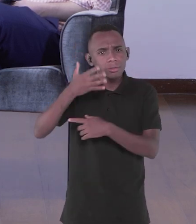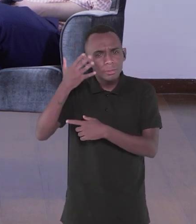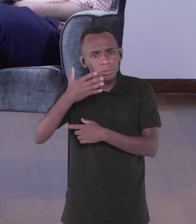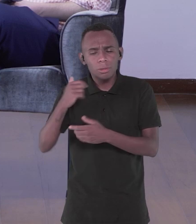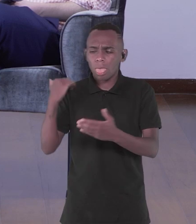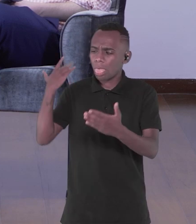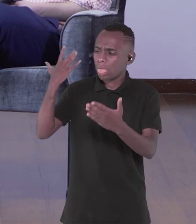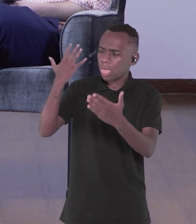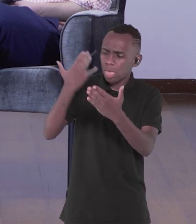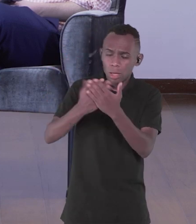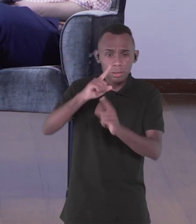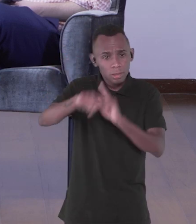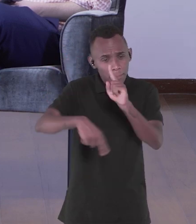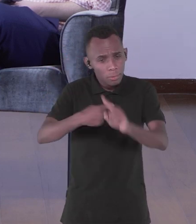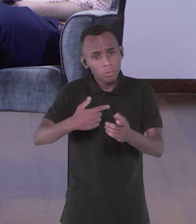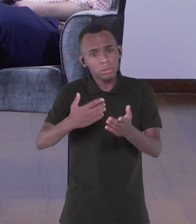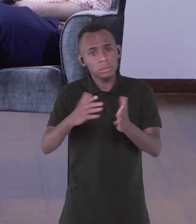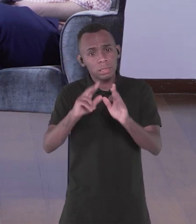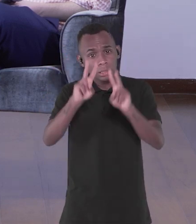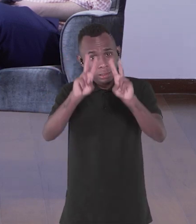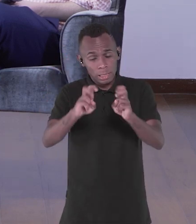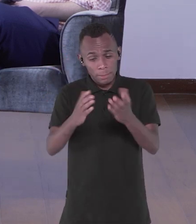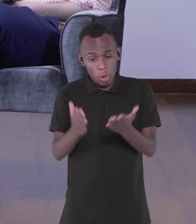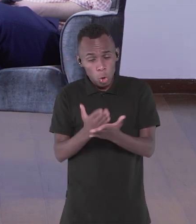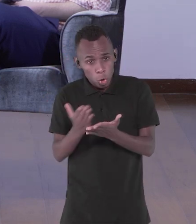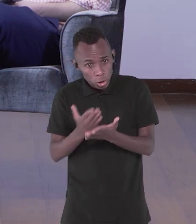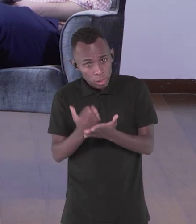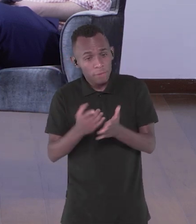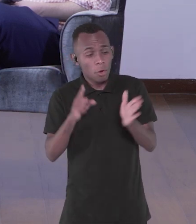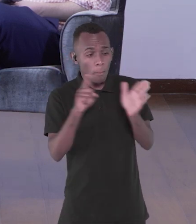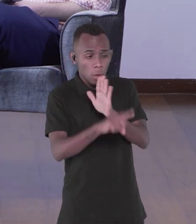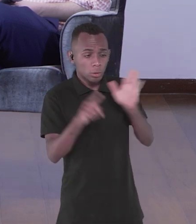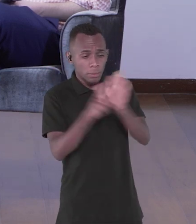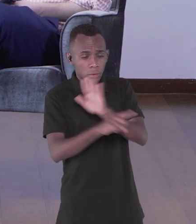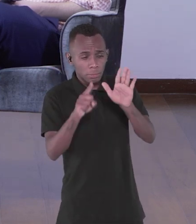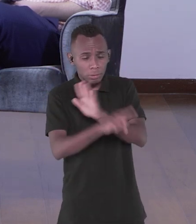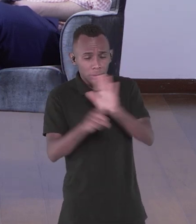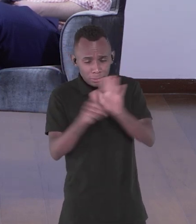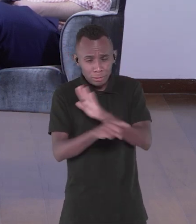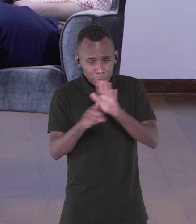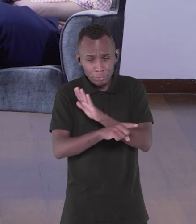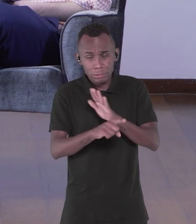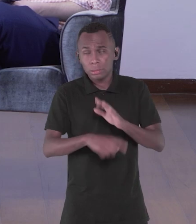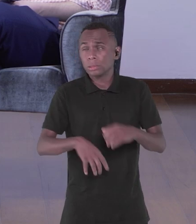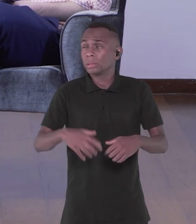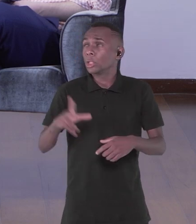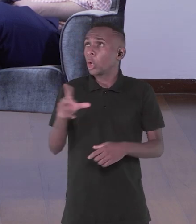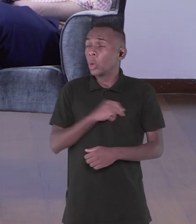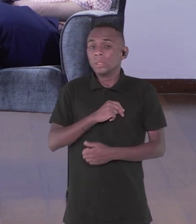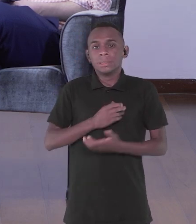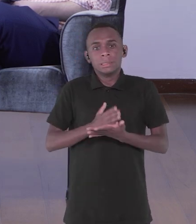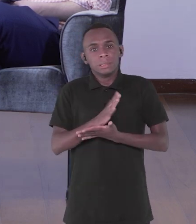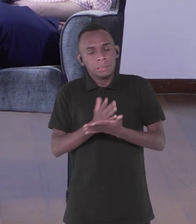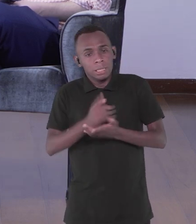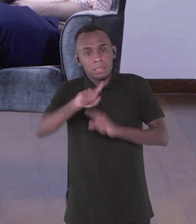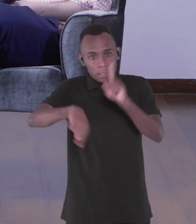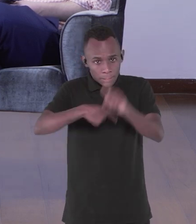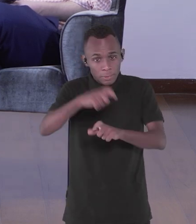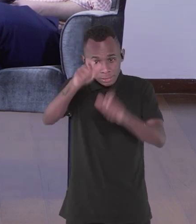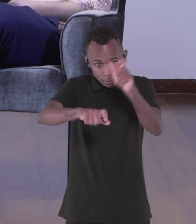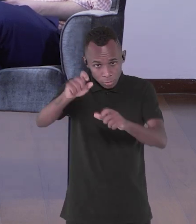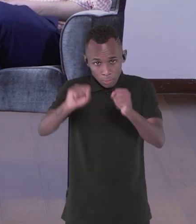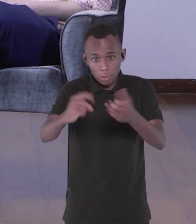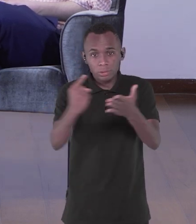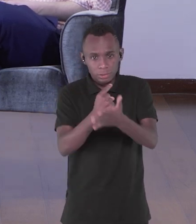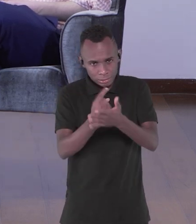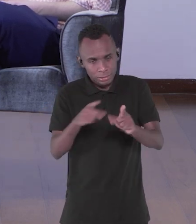dos livros, depois eu continuo fazendo perguntas até você considerar insuportável, e as pessoas também podem fazer perguntas. Boa